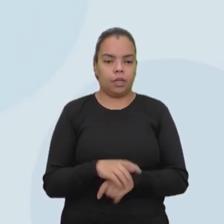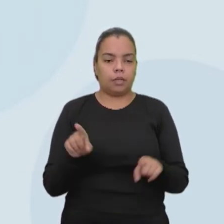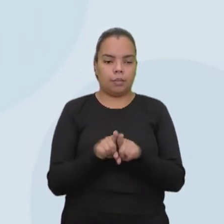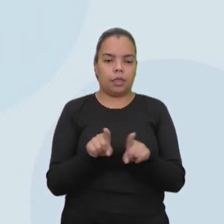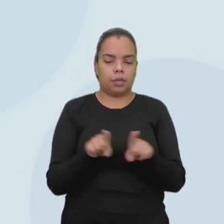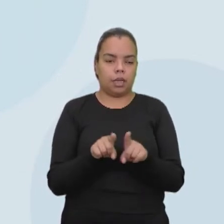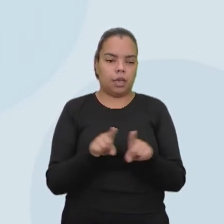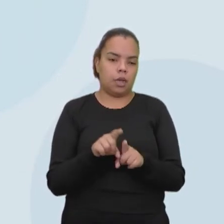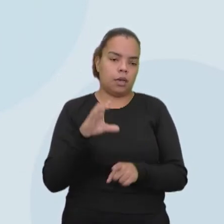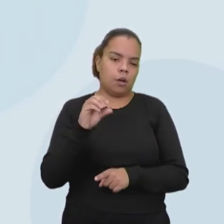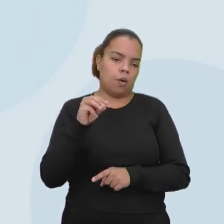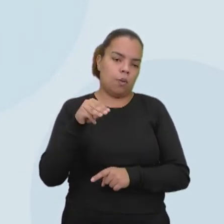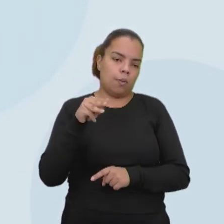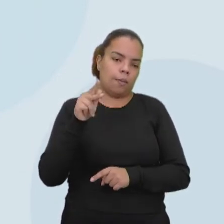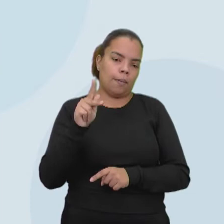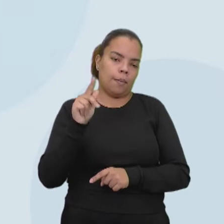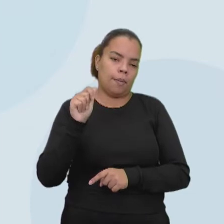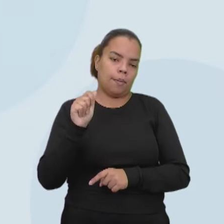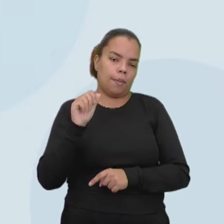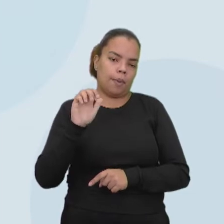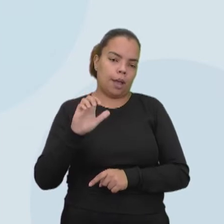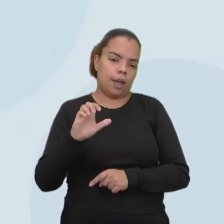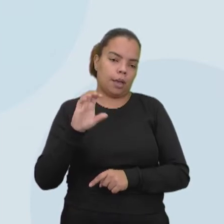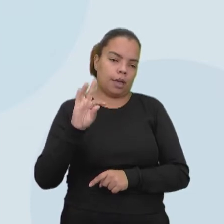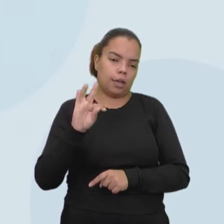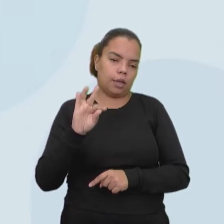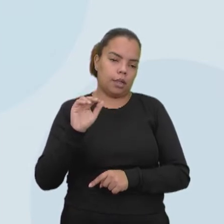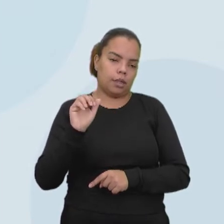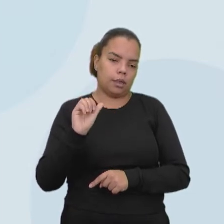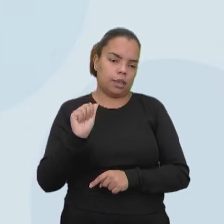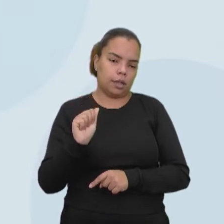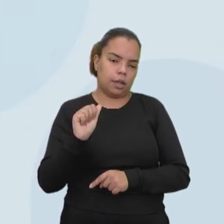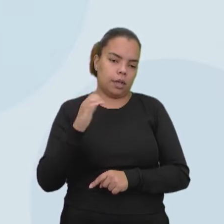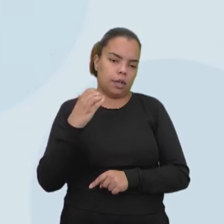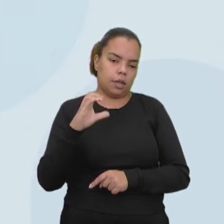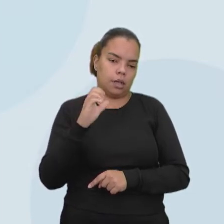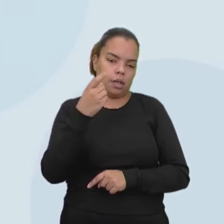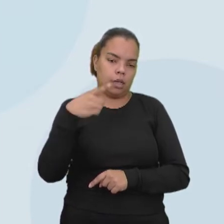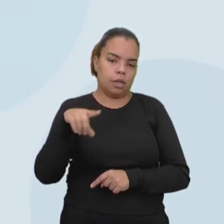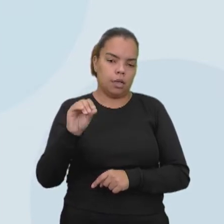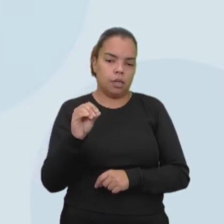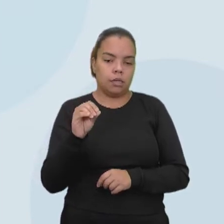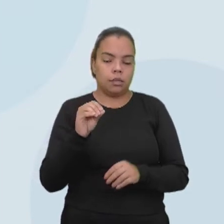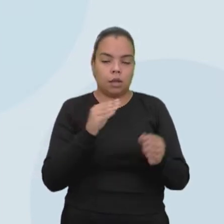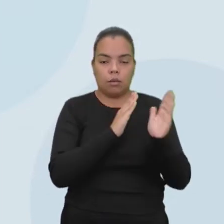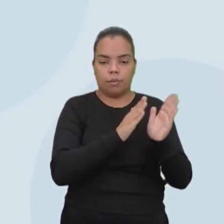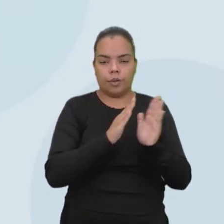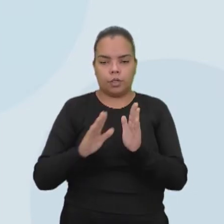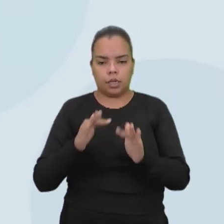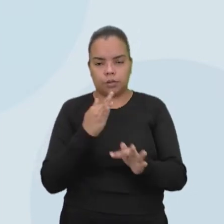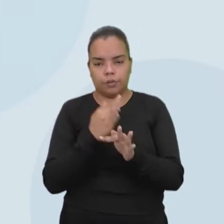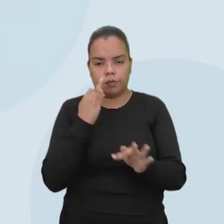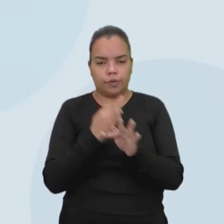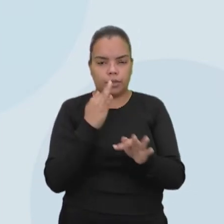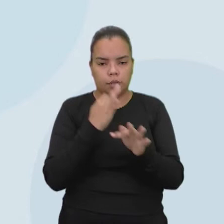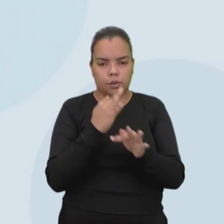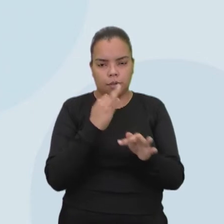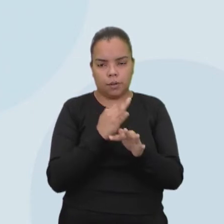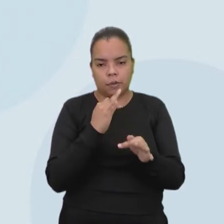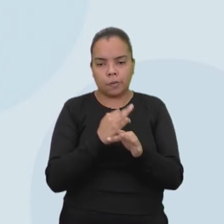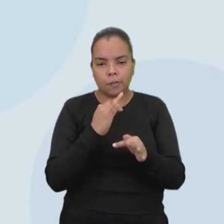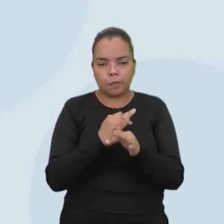de compactação, que é um processo físico, clastos são comprimidos pelo peso